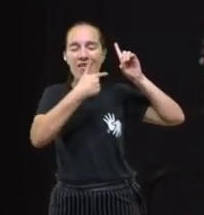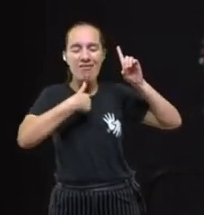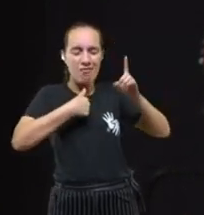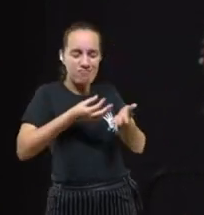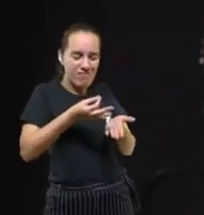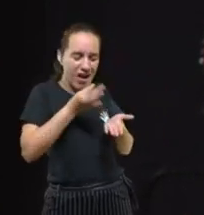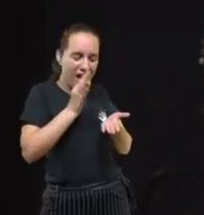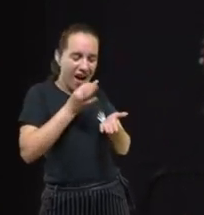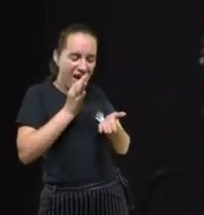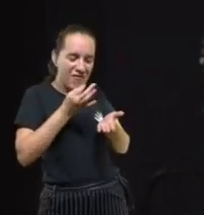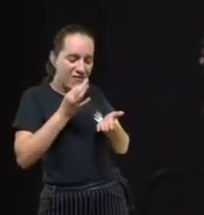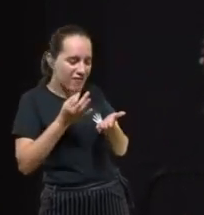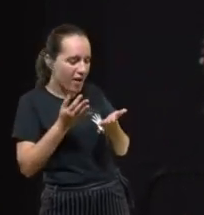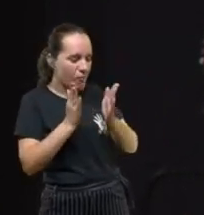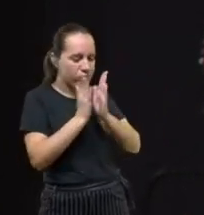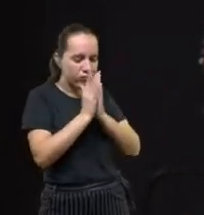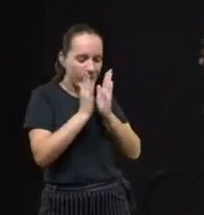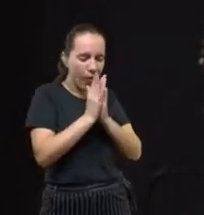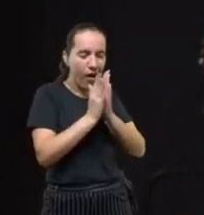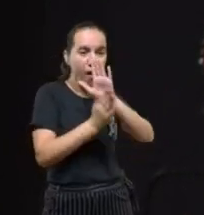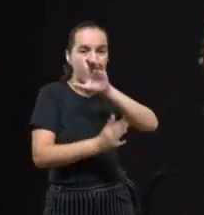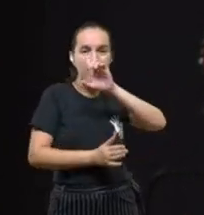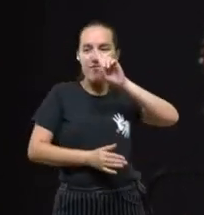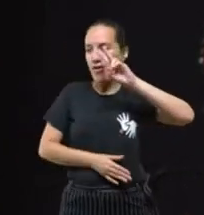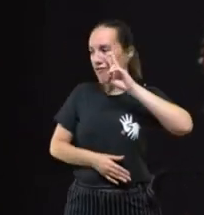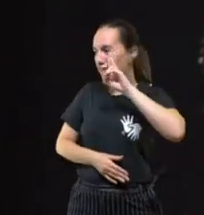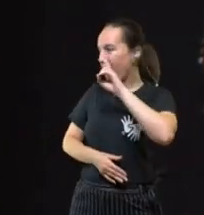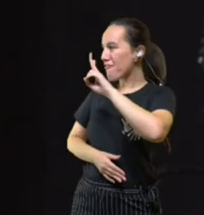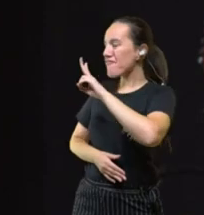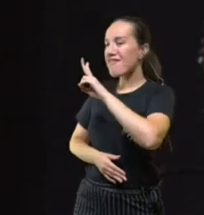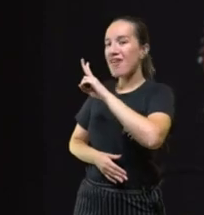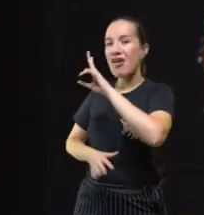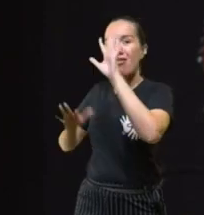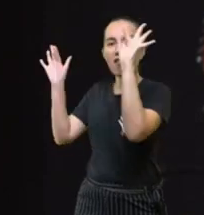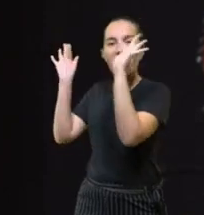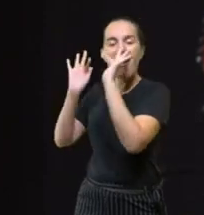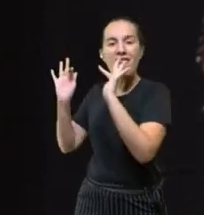aqui e sabe, Jesus, Ele está